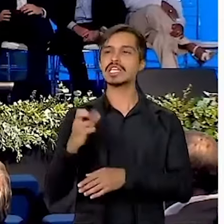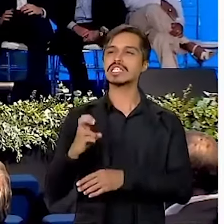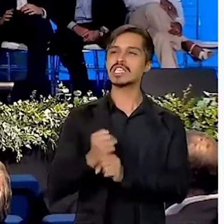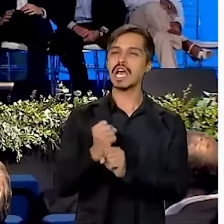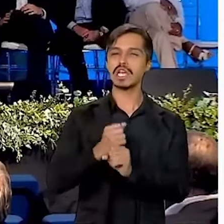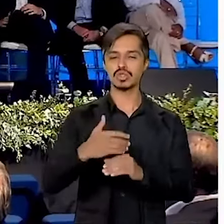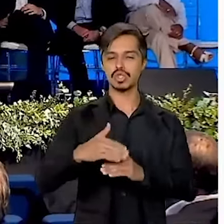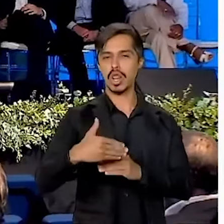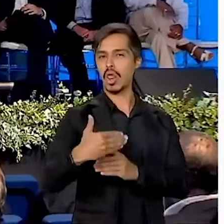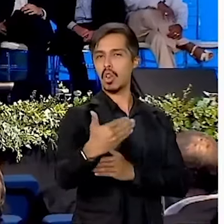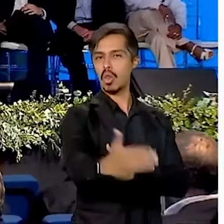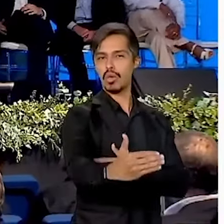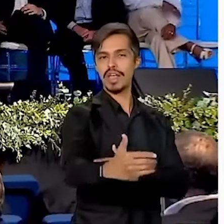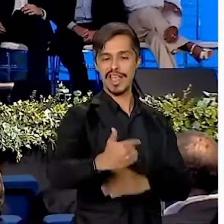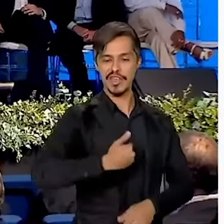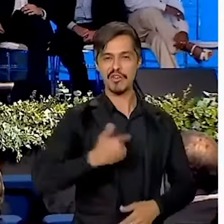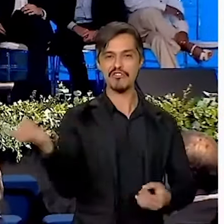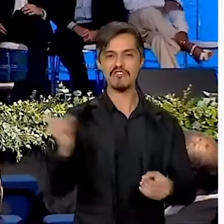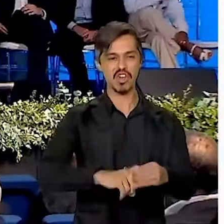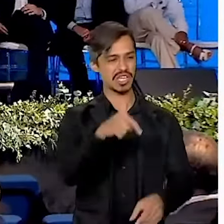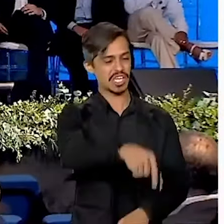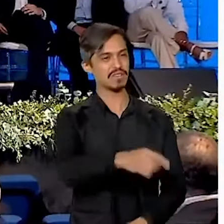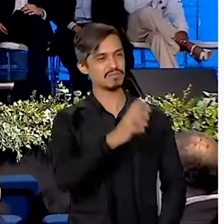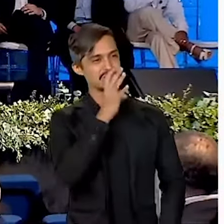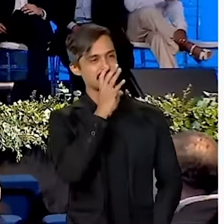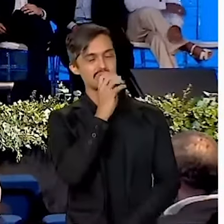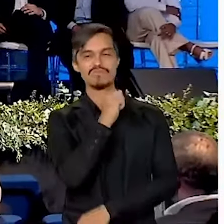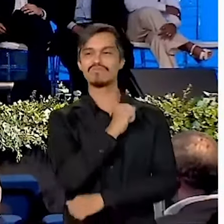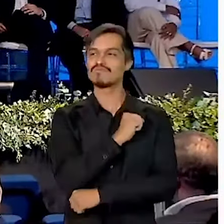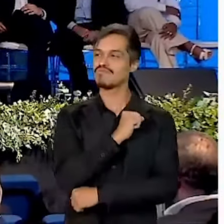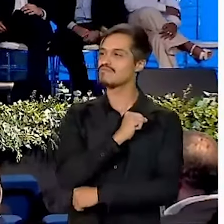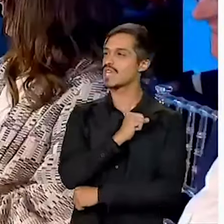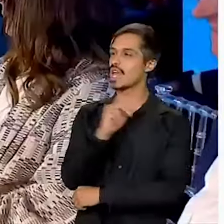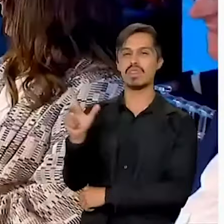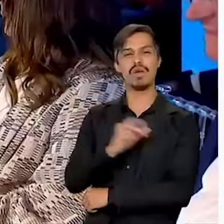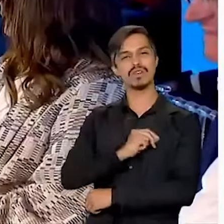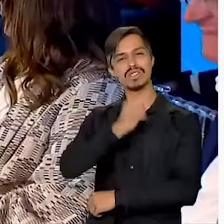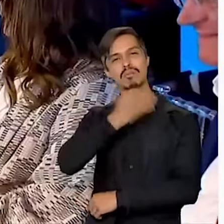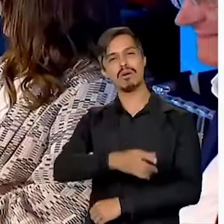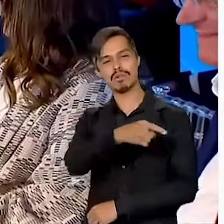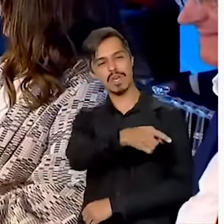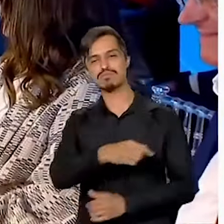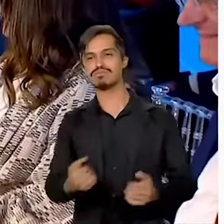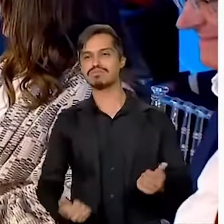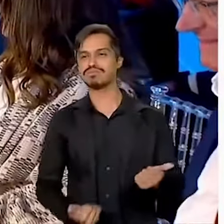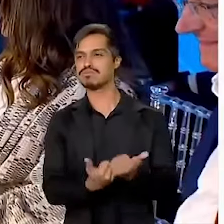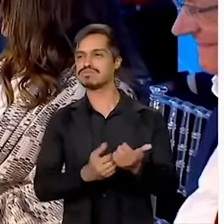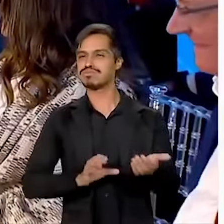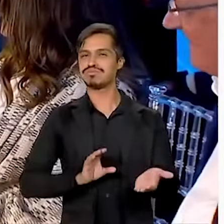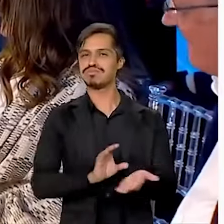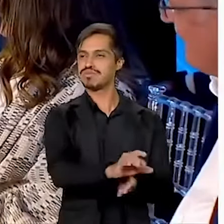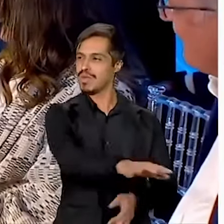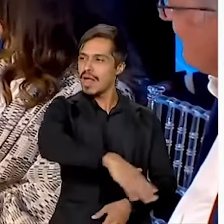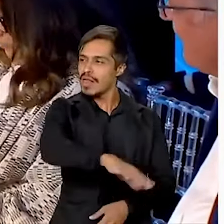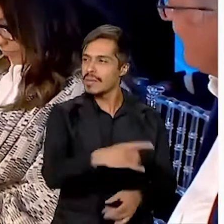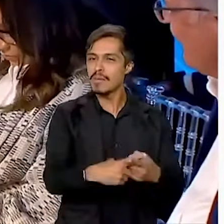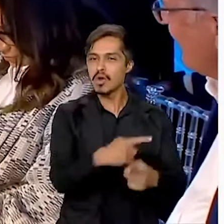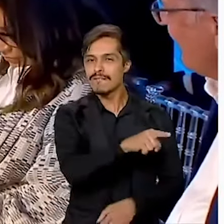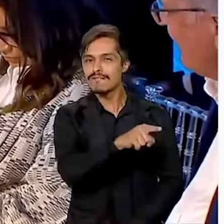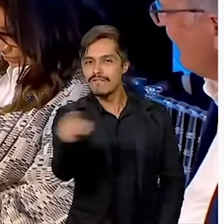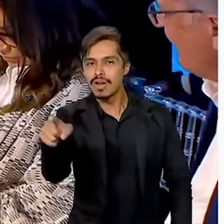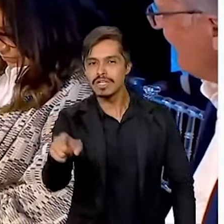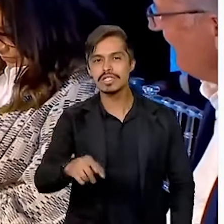aqui como presidente outra vez. Sabe? E dizer, puxa vida, valeu a pena fazer investimento aqui, porque